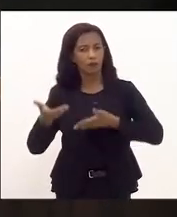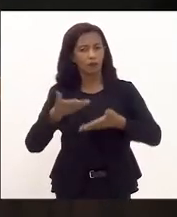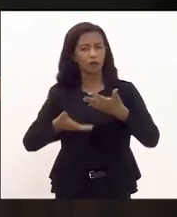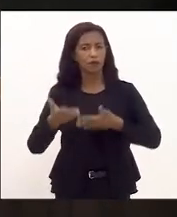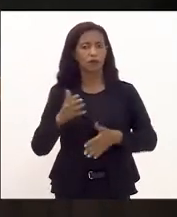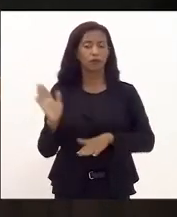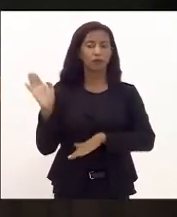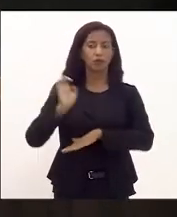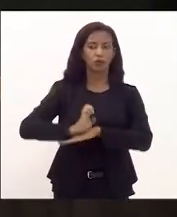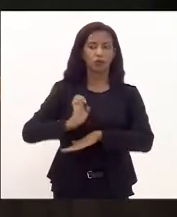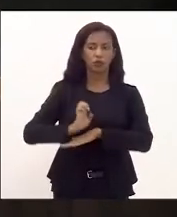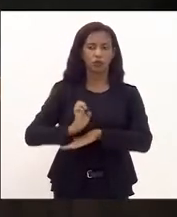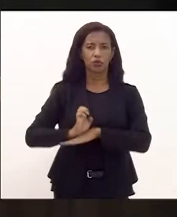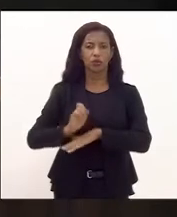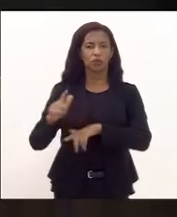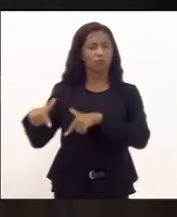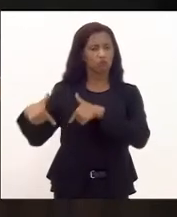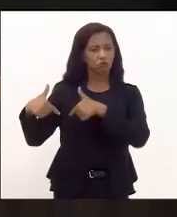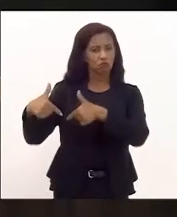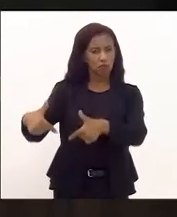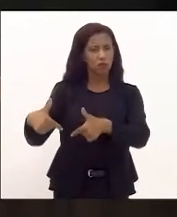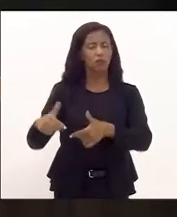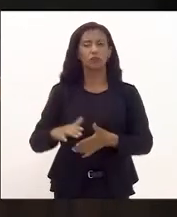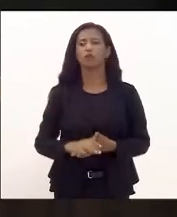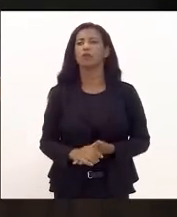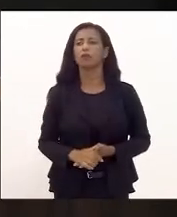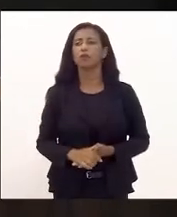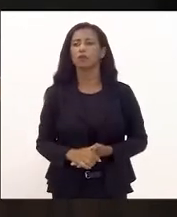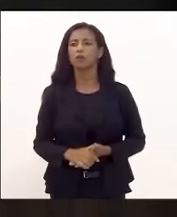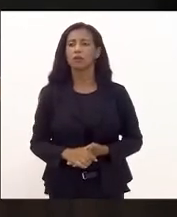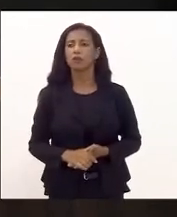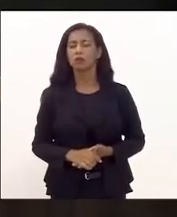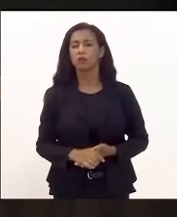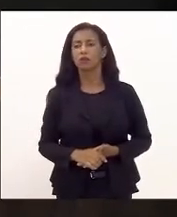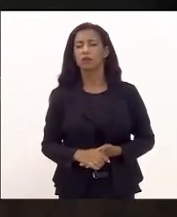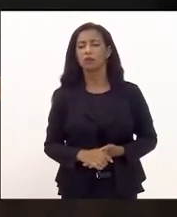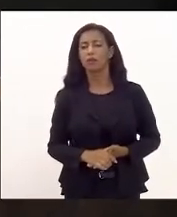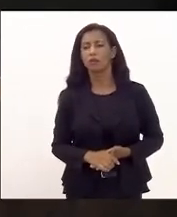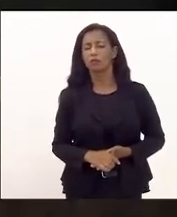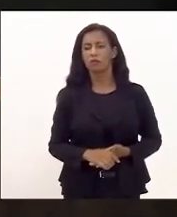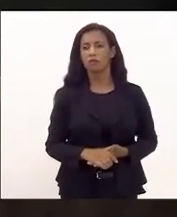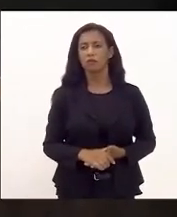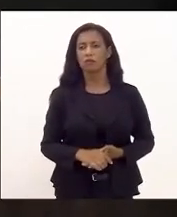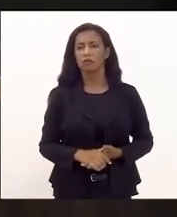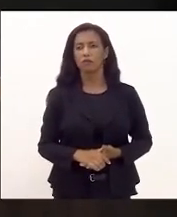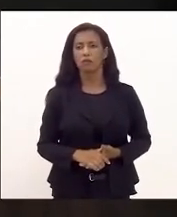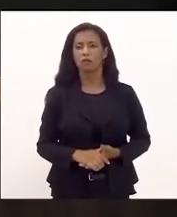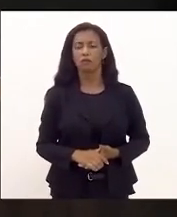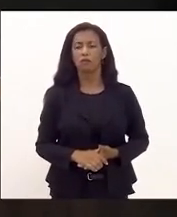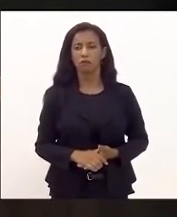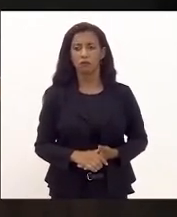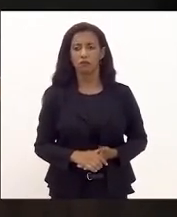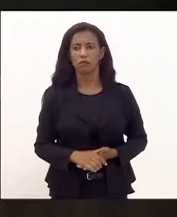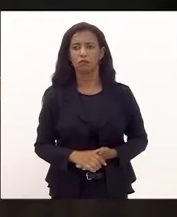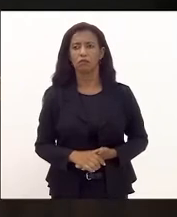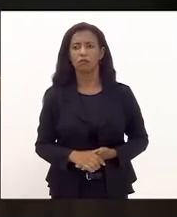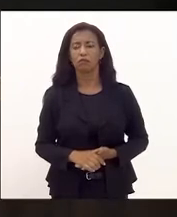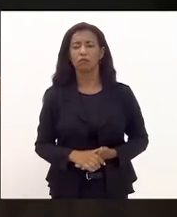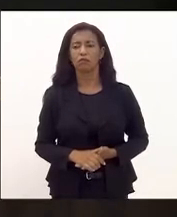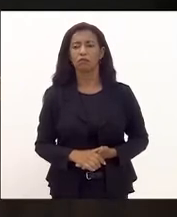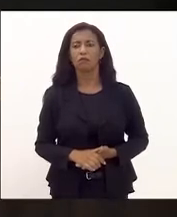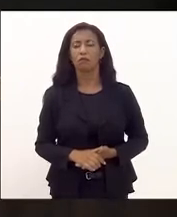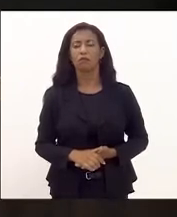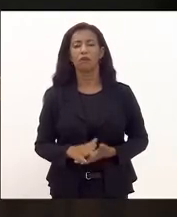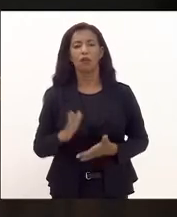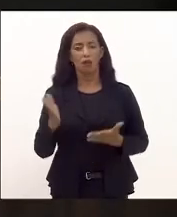O Estado faz grandes ações via esse consórcio. Deputado Luiz Paulo, integrando, está se inscrevendo para entregar à